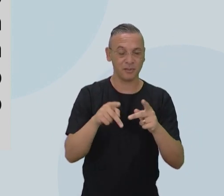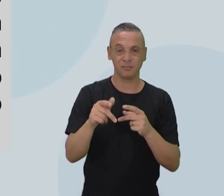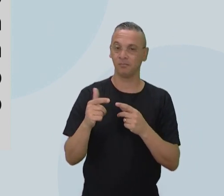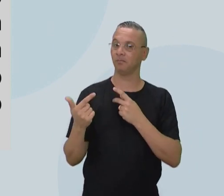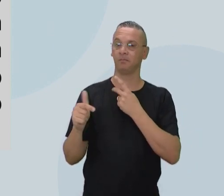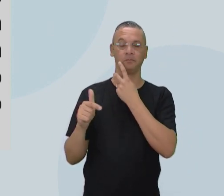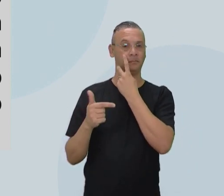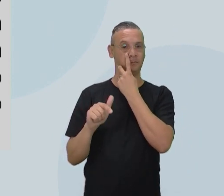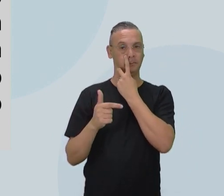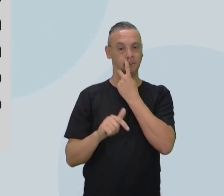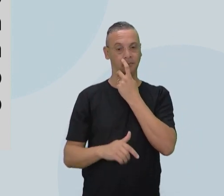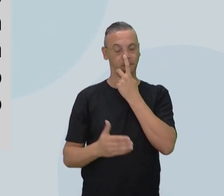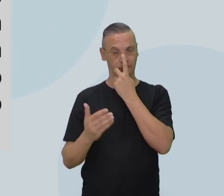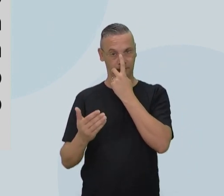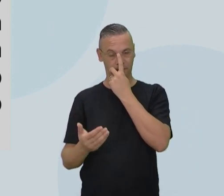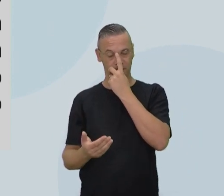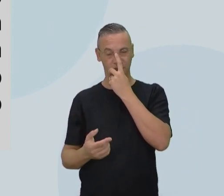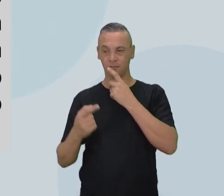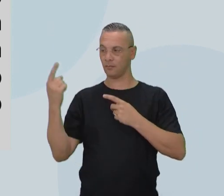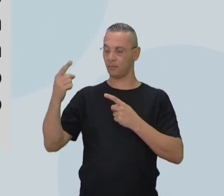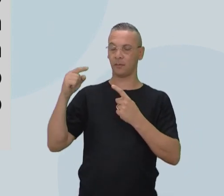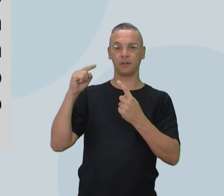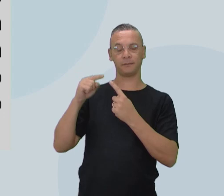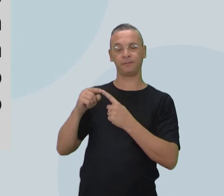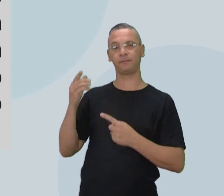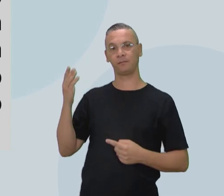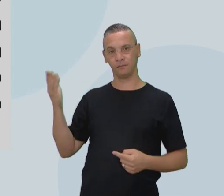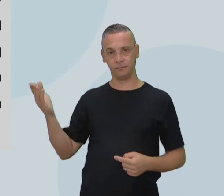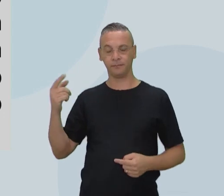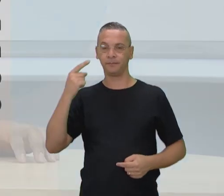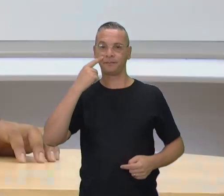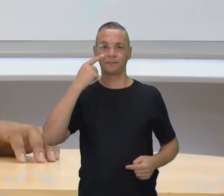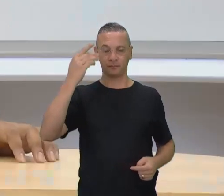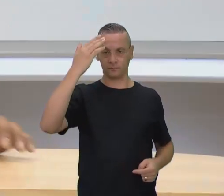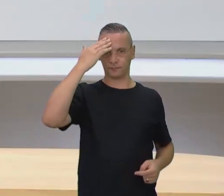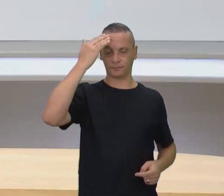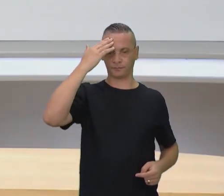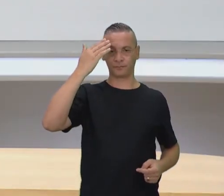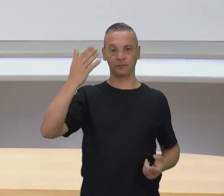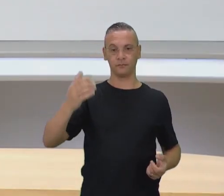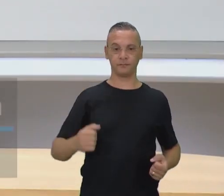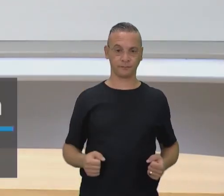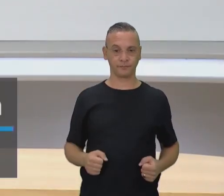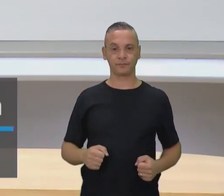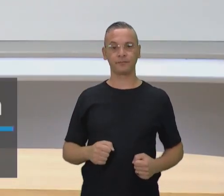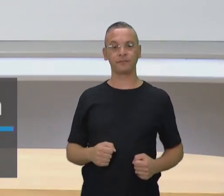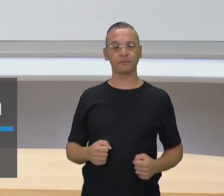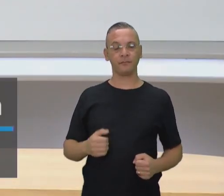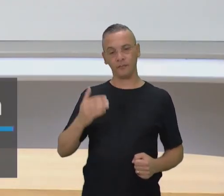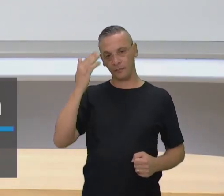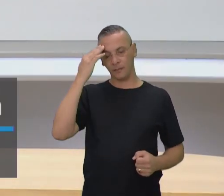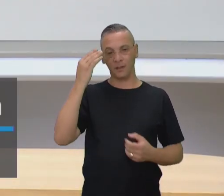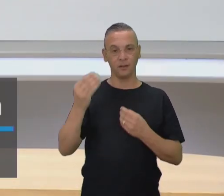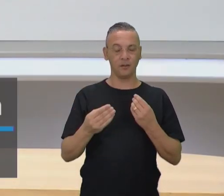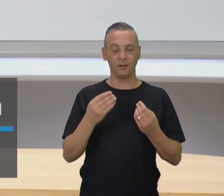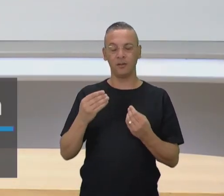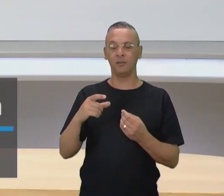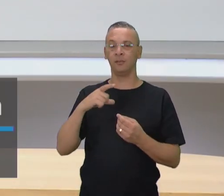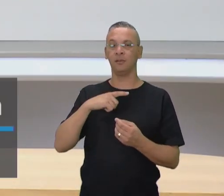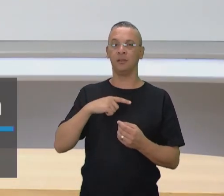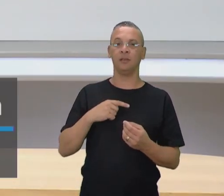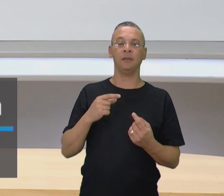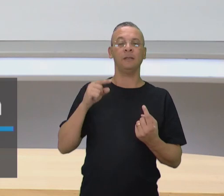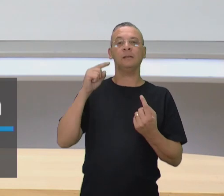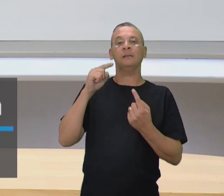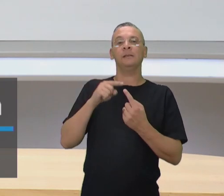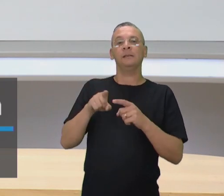planeta. Então, a primeira parte aí a gente já conseguiu entender. Olha só, a gente está tentando entender a tese aí, qual é